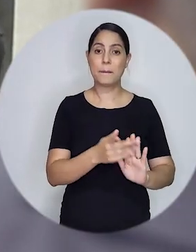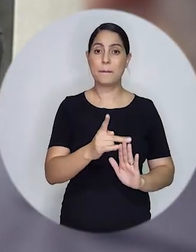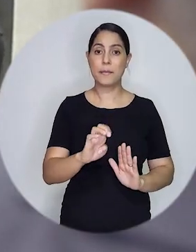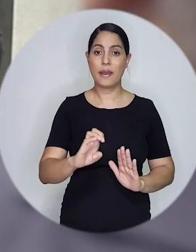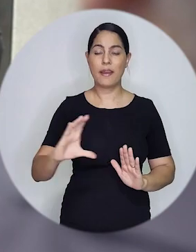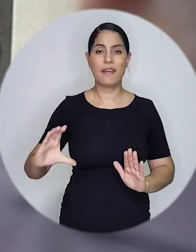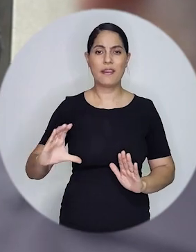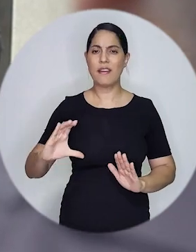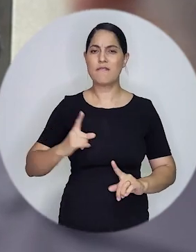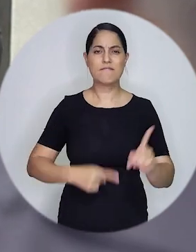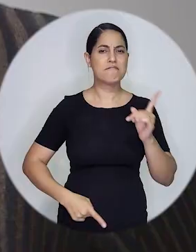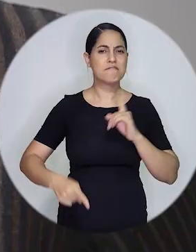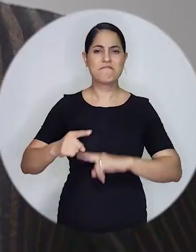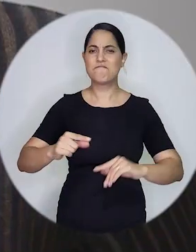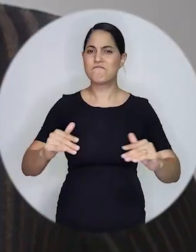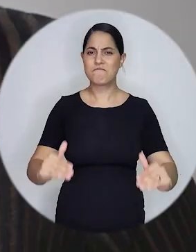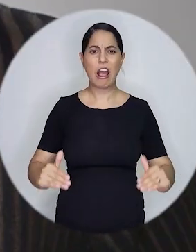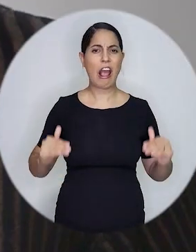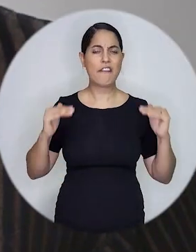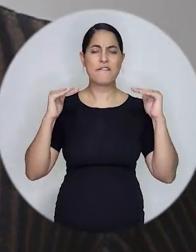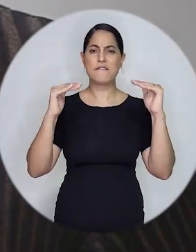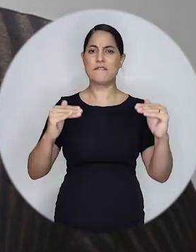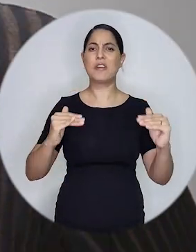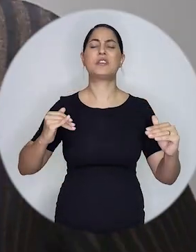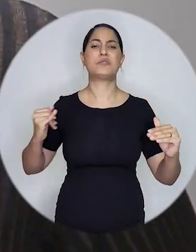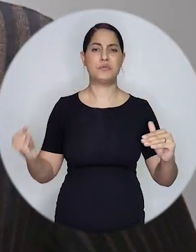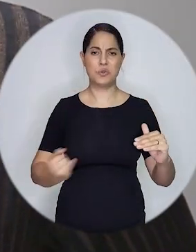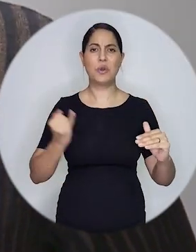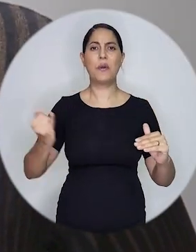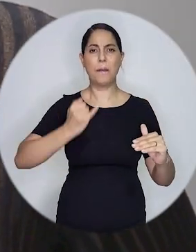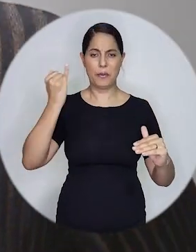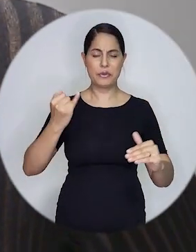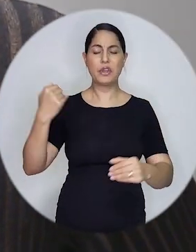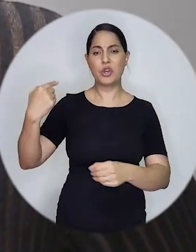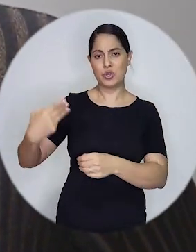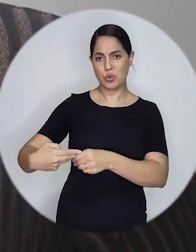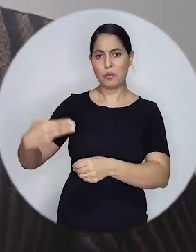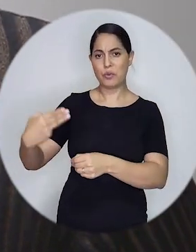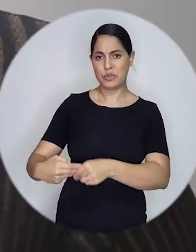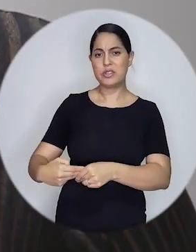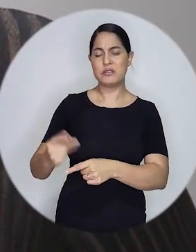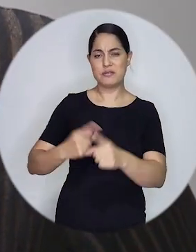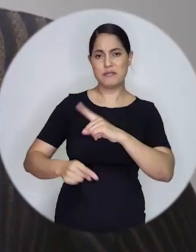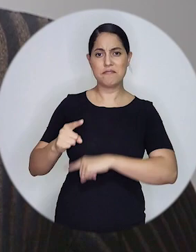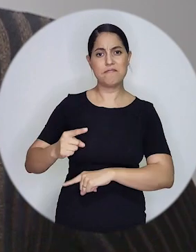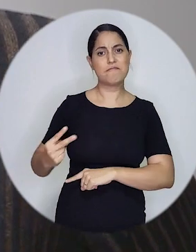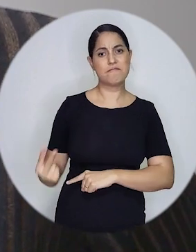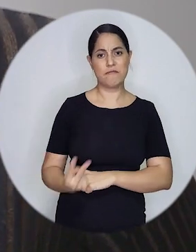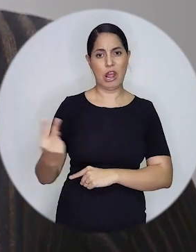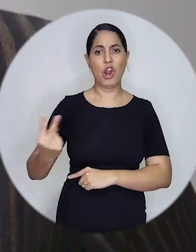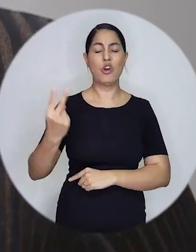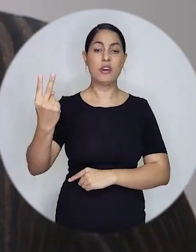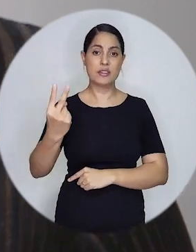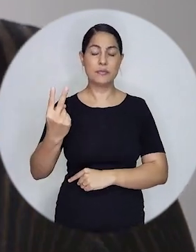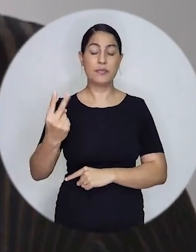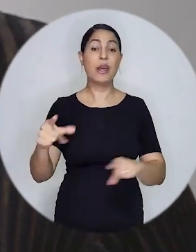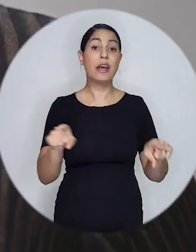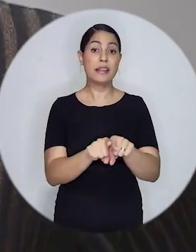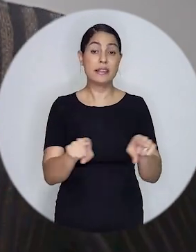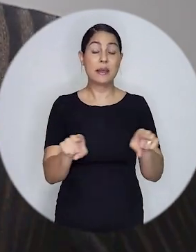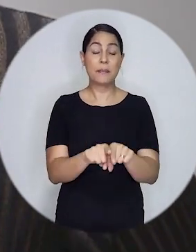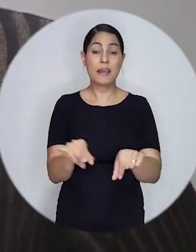NPM entende que essa PEC é um avanço no sentido que valoriza os procuradores e as procuradoras do município